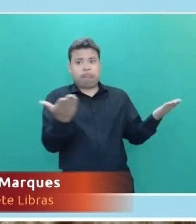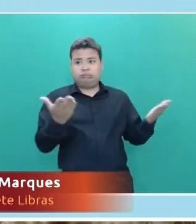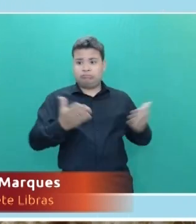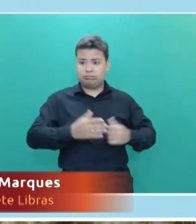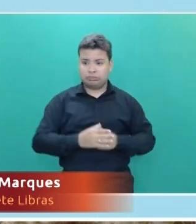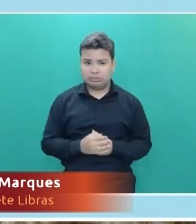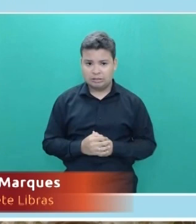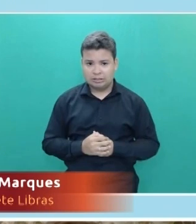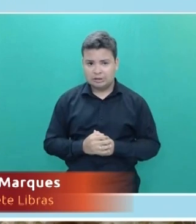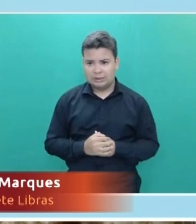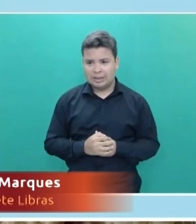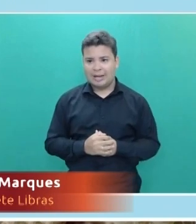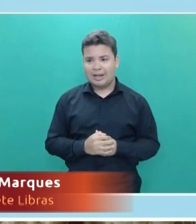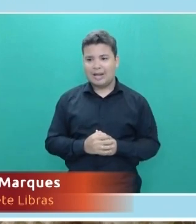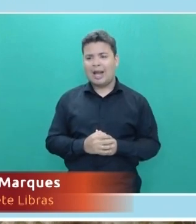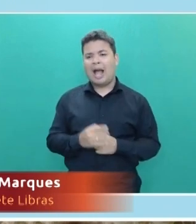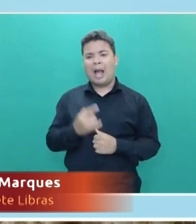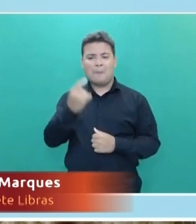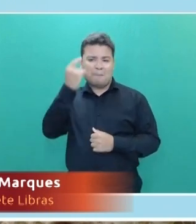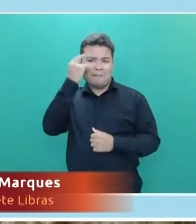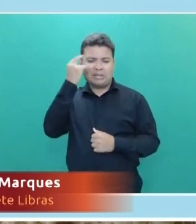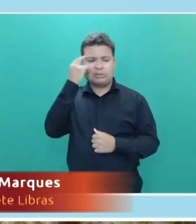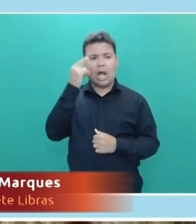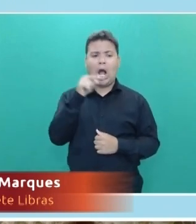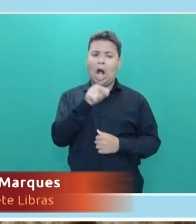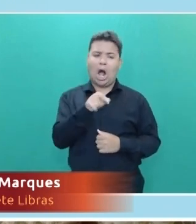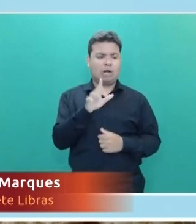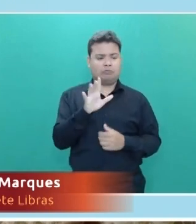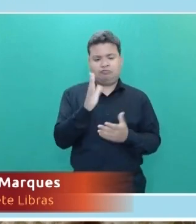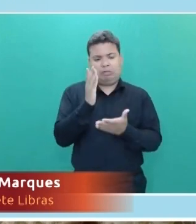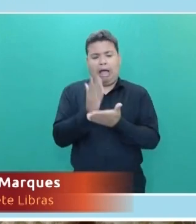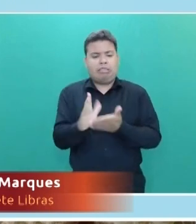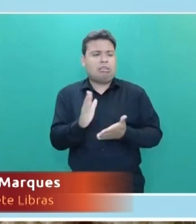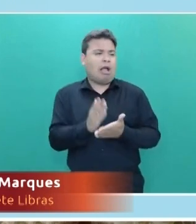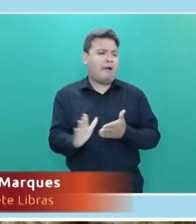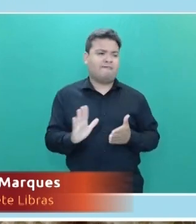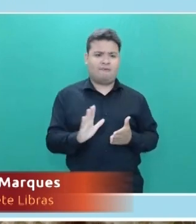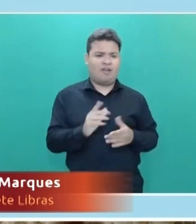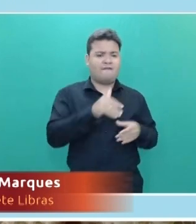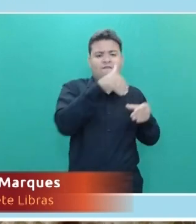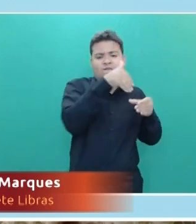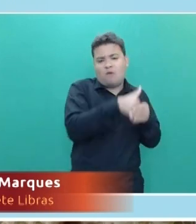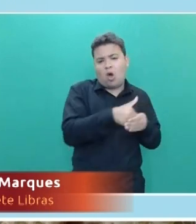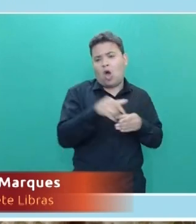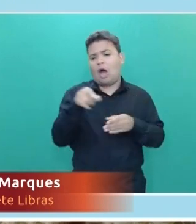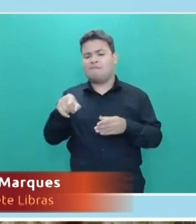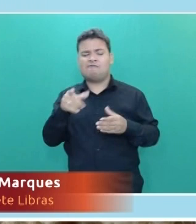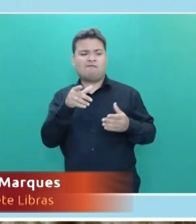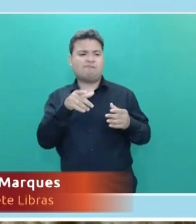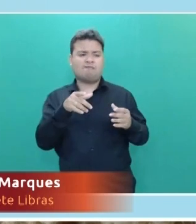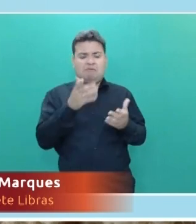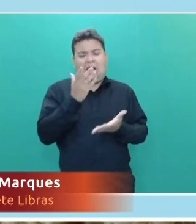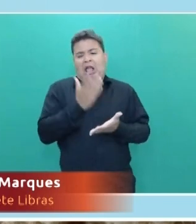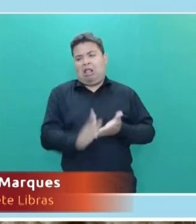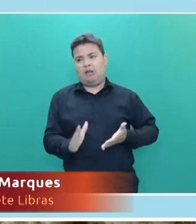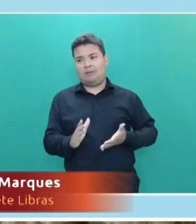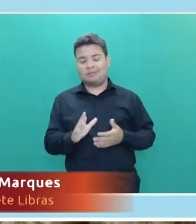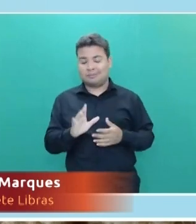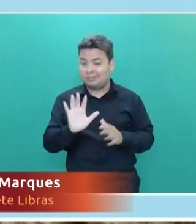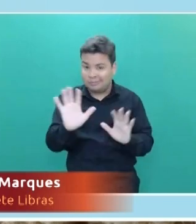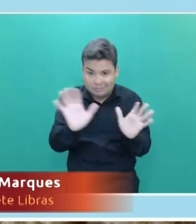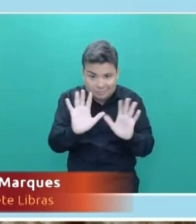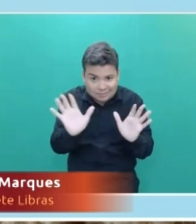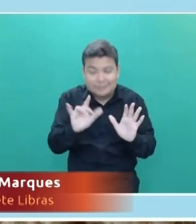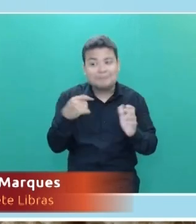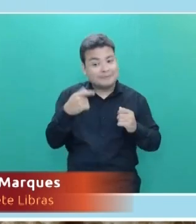algo fortuito, que não tem uma relação. Não podemos fazer uma ligação direta a isso, mas a gente diz, podemos pensar